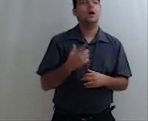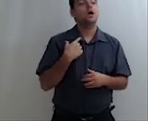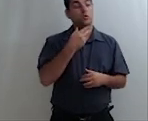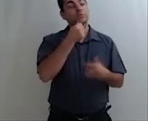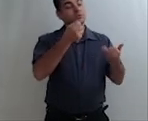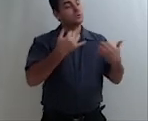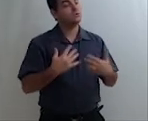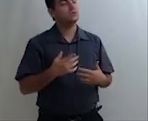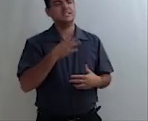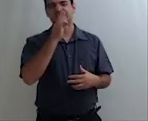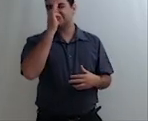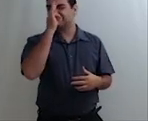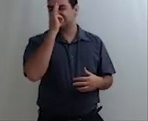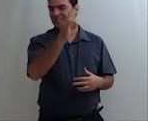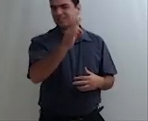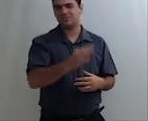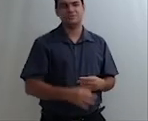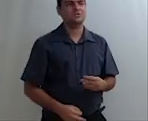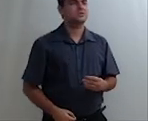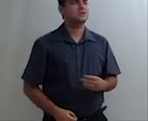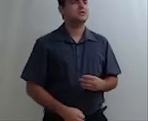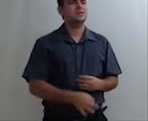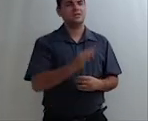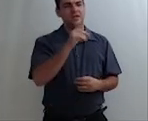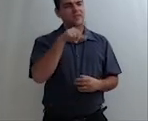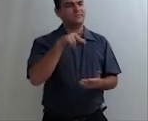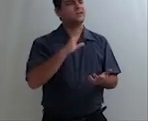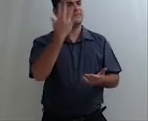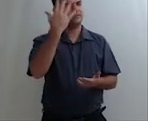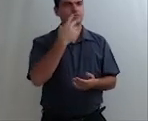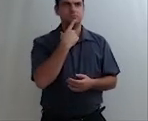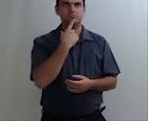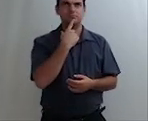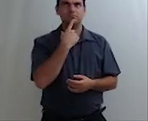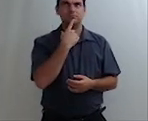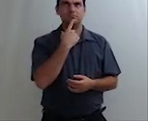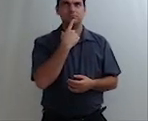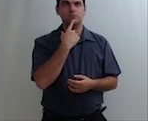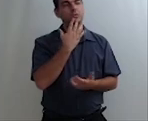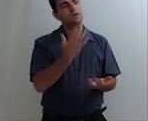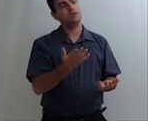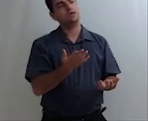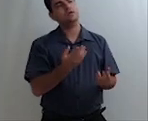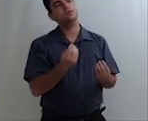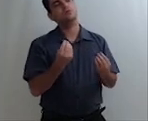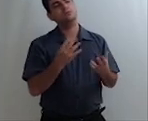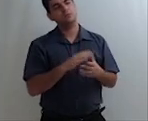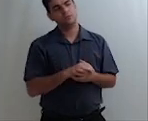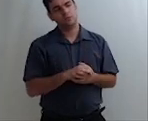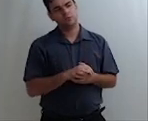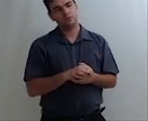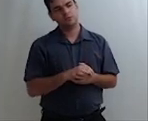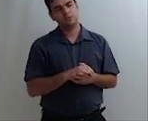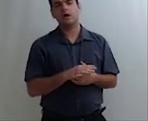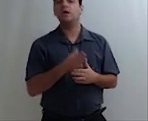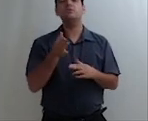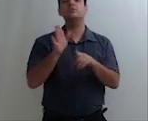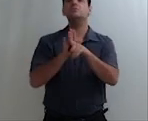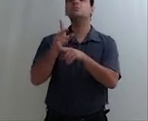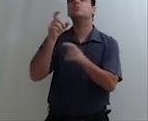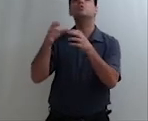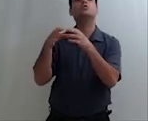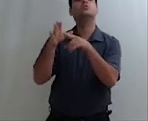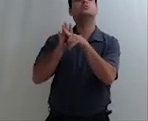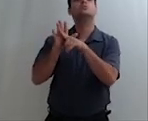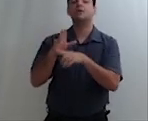certeza absoluta que o fato ocorreu e me levou aos investigadores do fato os investigadores falaram Doutor